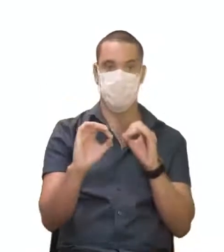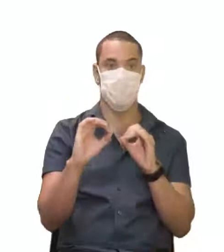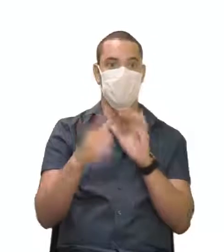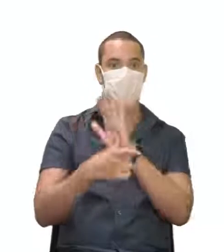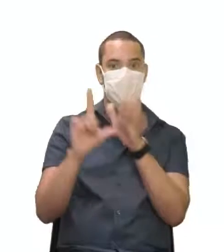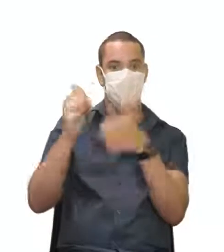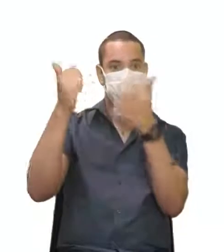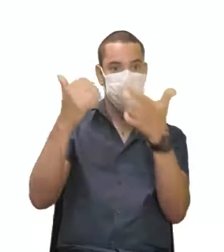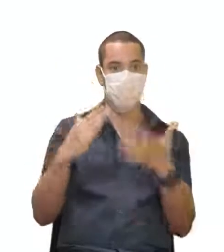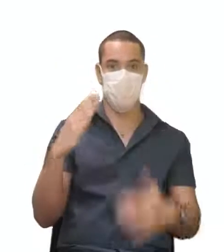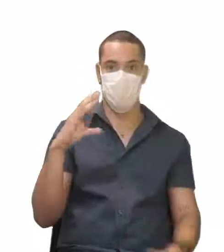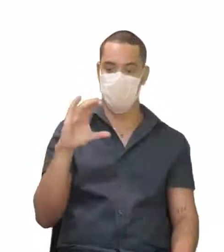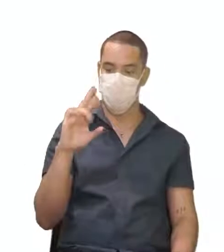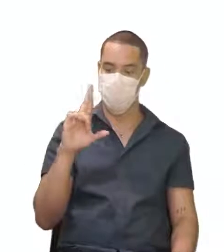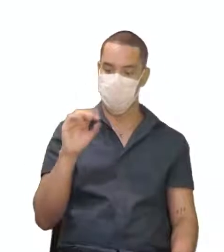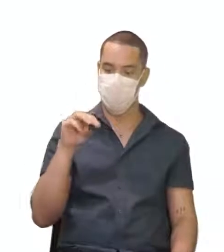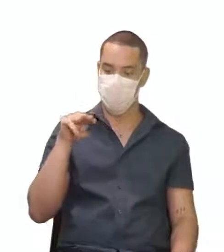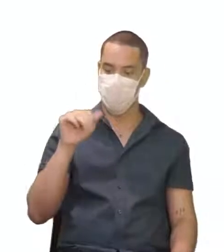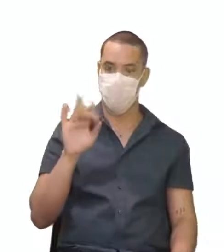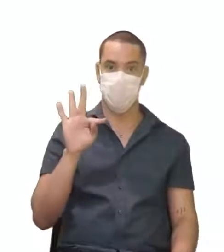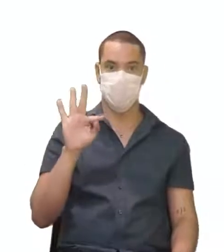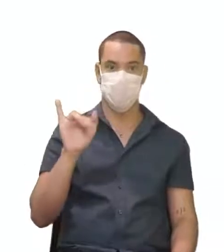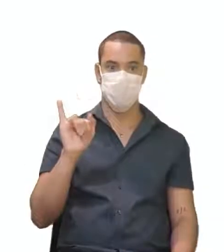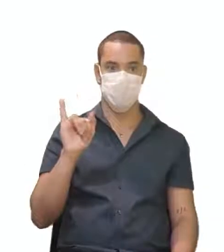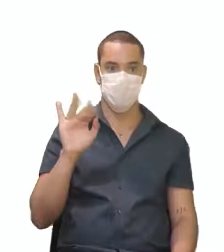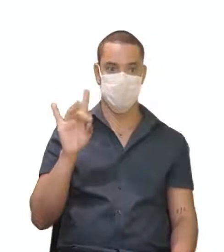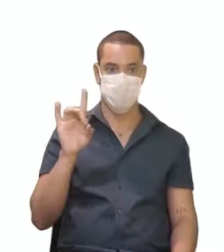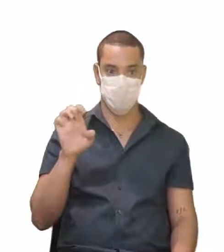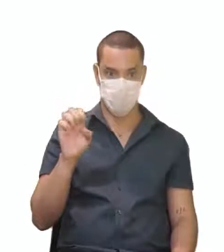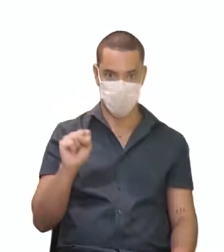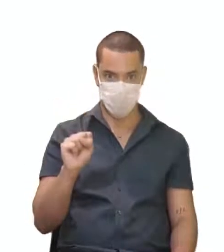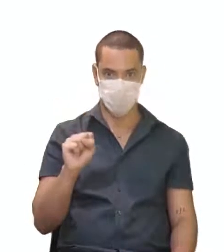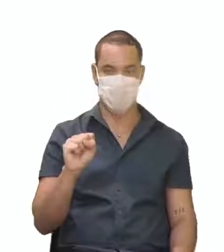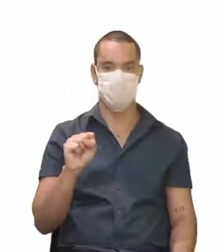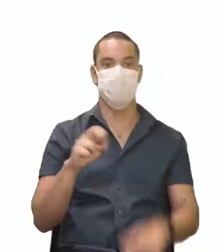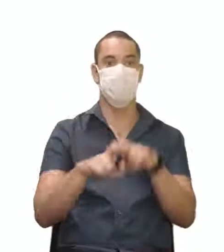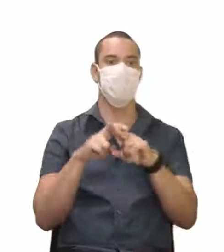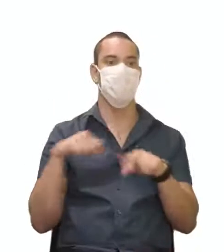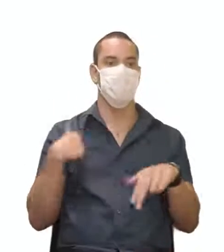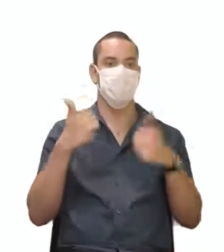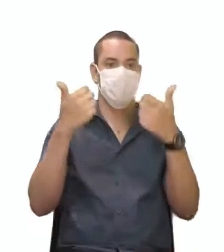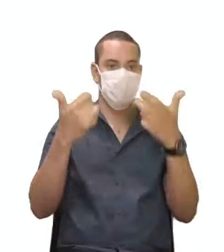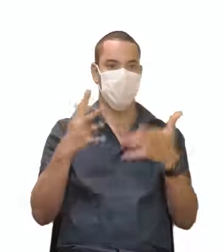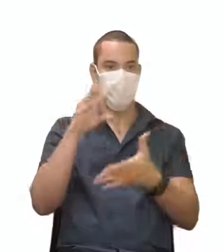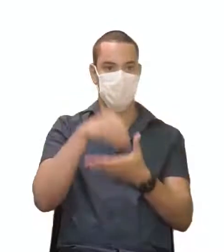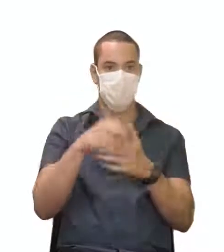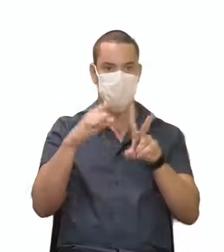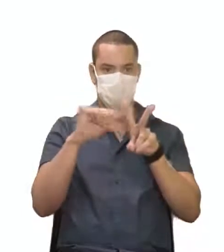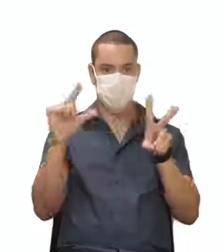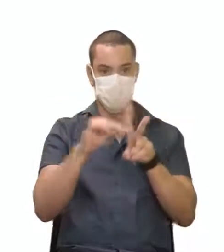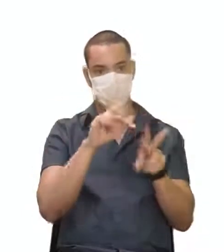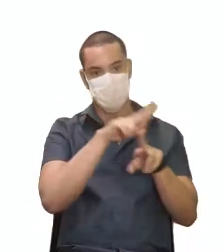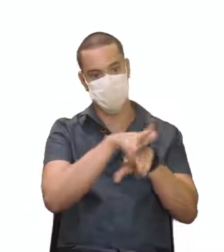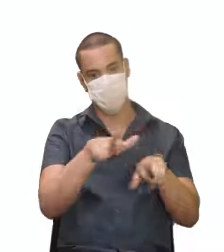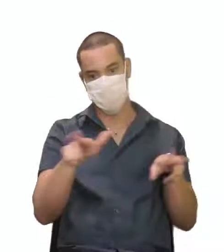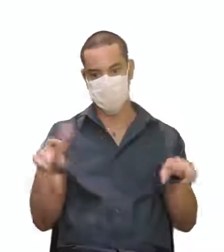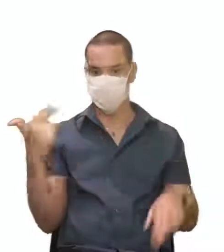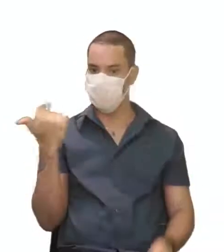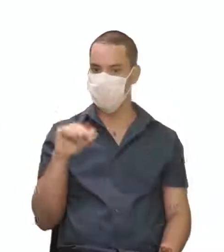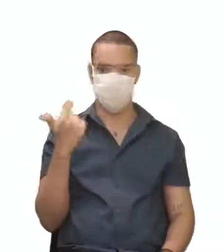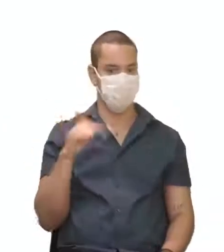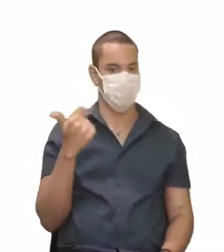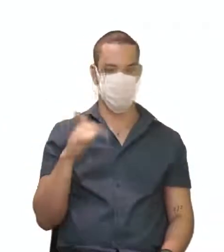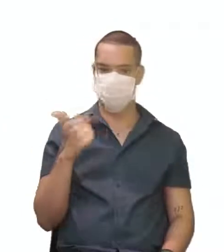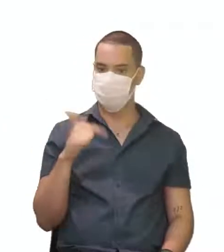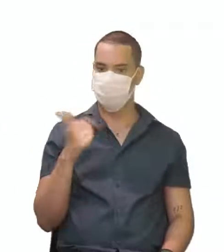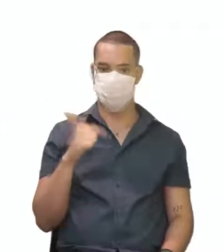lá no processo de anáfase, tá bom? Então a gente diz que nos vegetais não